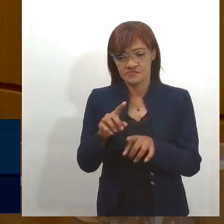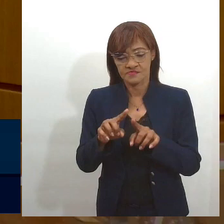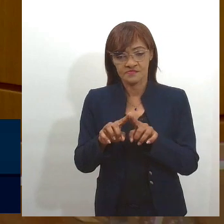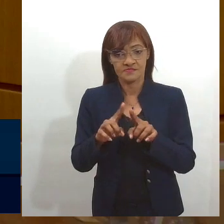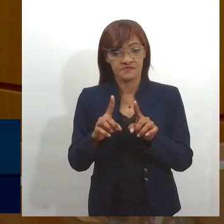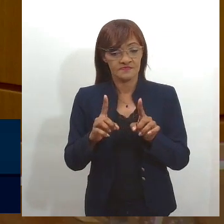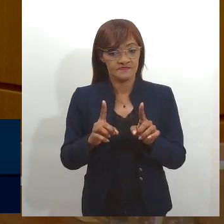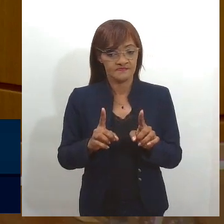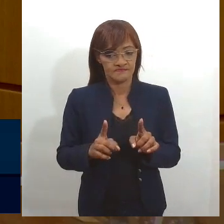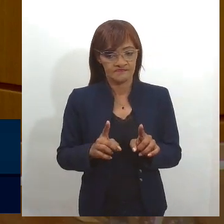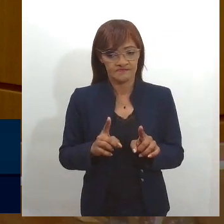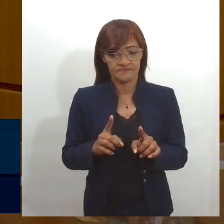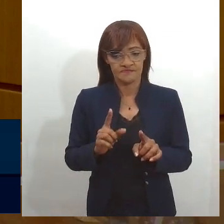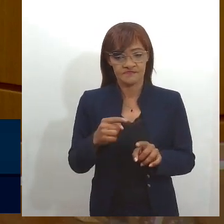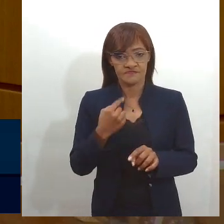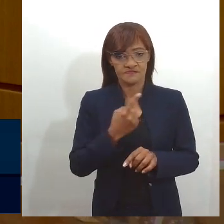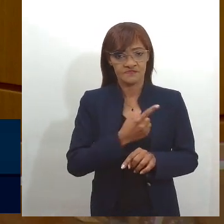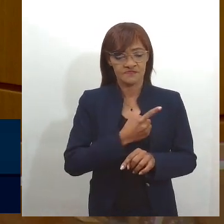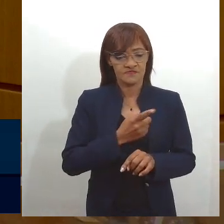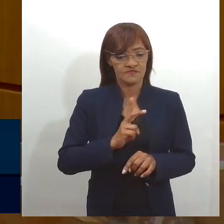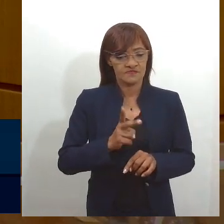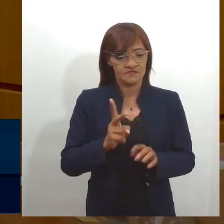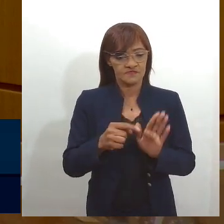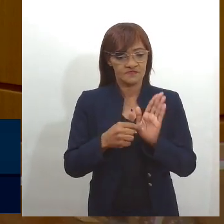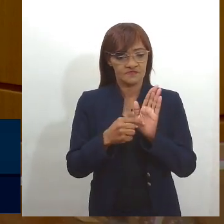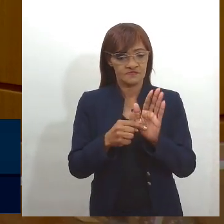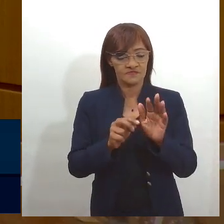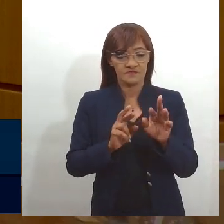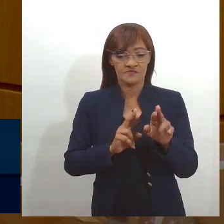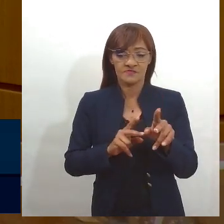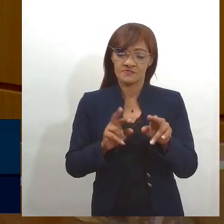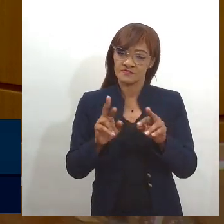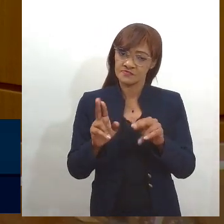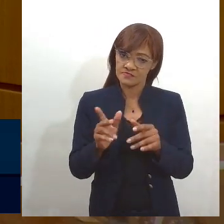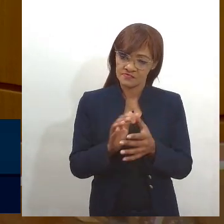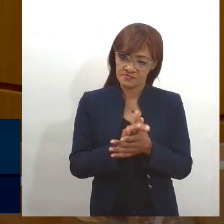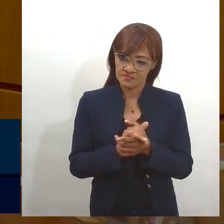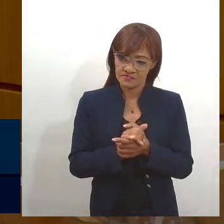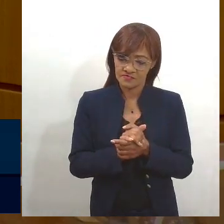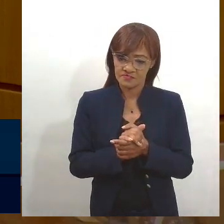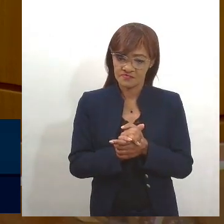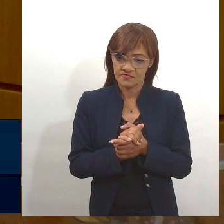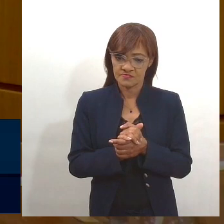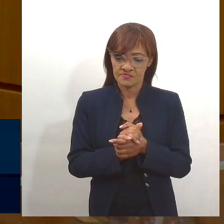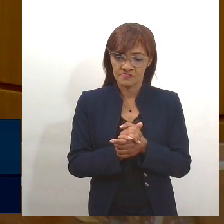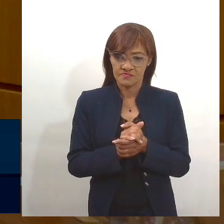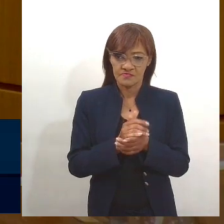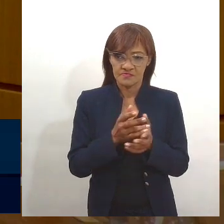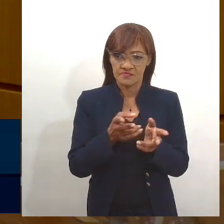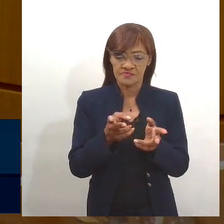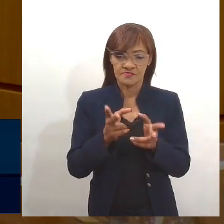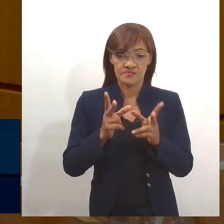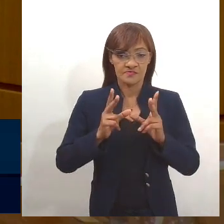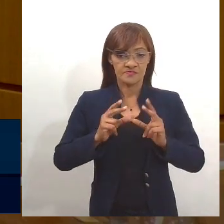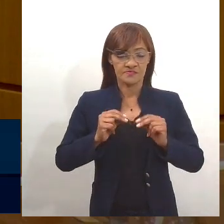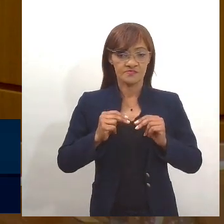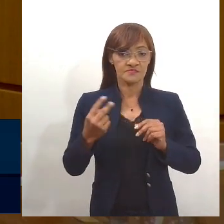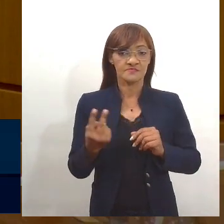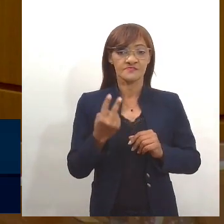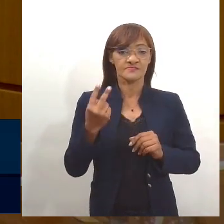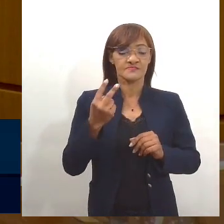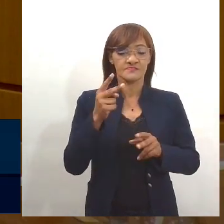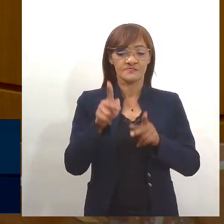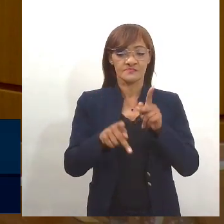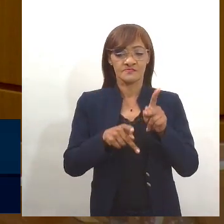diferença quando a gente tem um reconhecimento do nosso povo, daquele trabalho que a gente vem desenvolvendo.